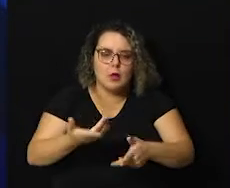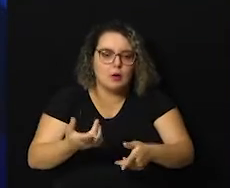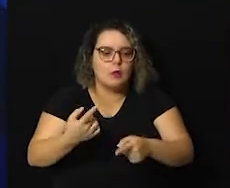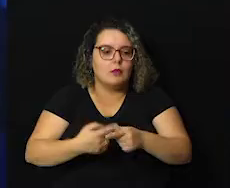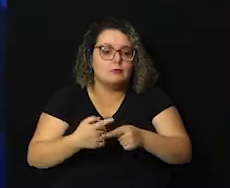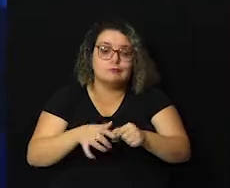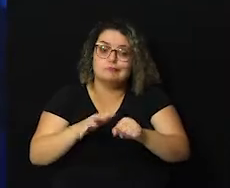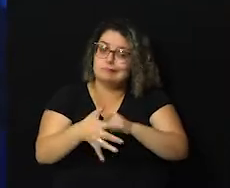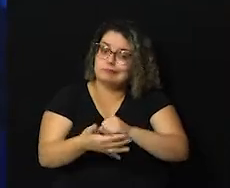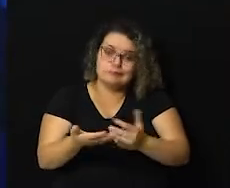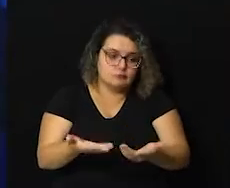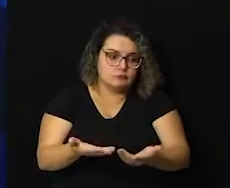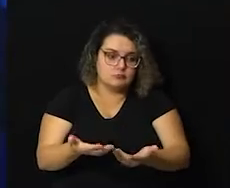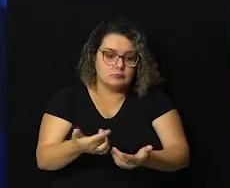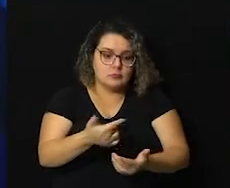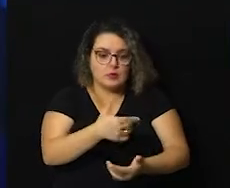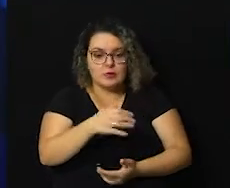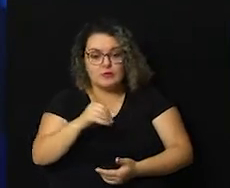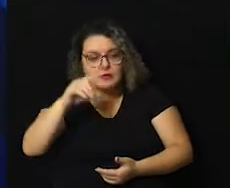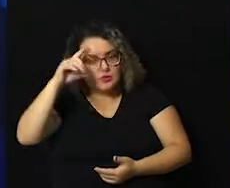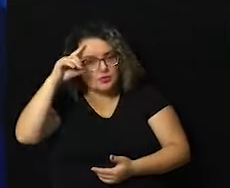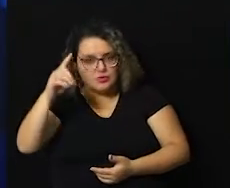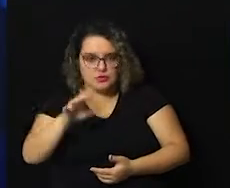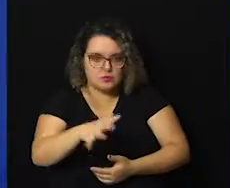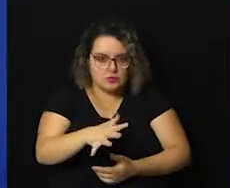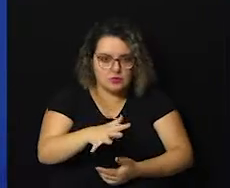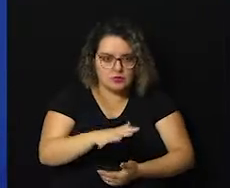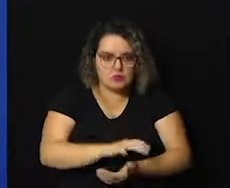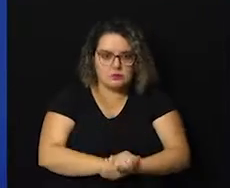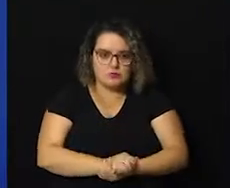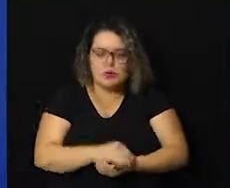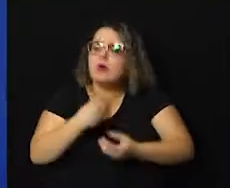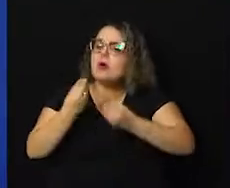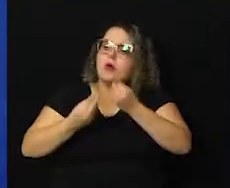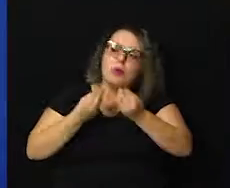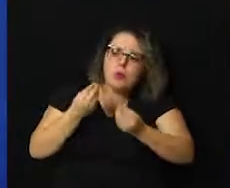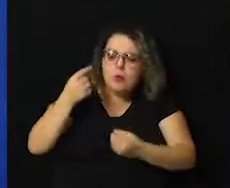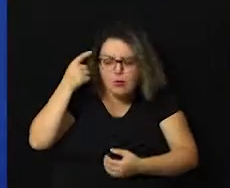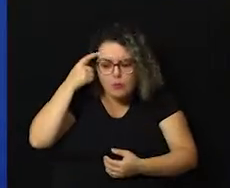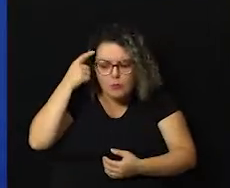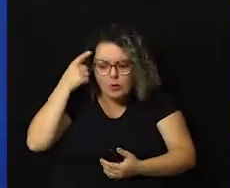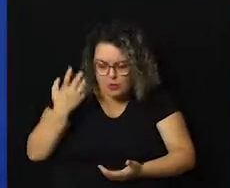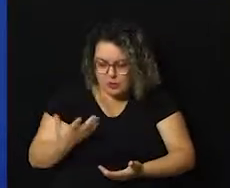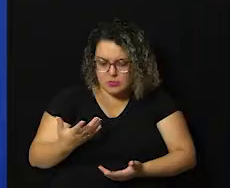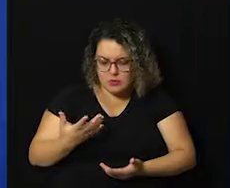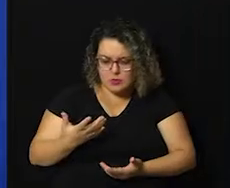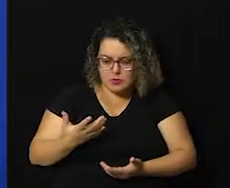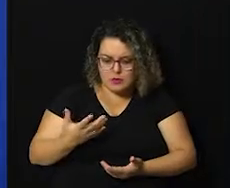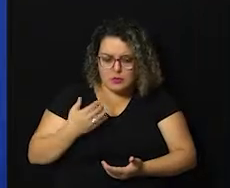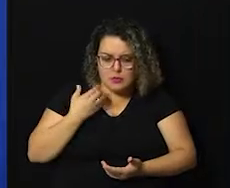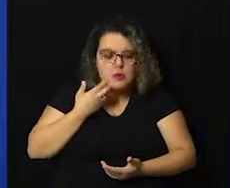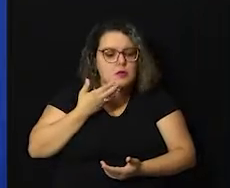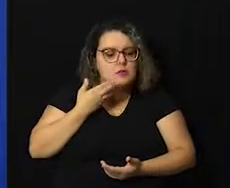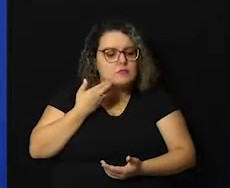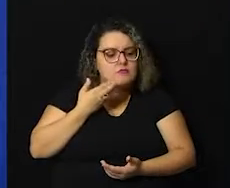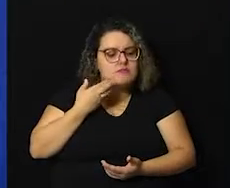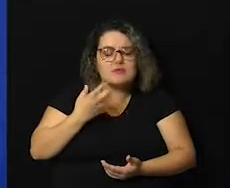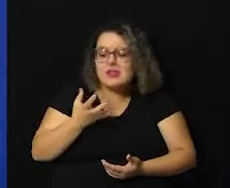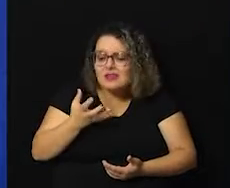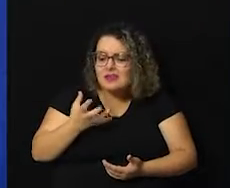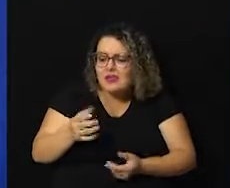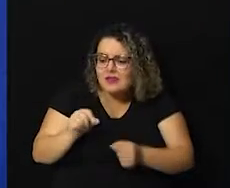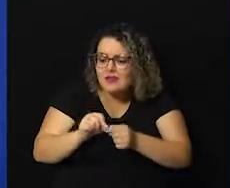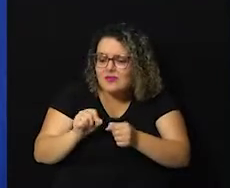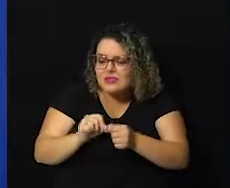a equipe para o convívio por acaso tem 20 dias mais ou menos bom e quando você pensa em descomplicar a vida das pessoas